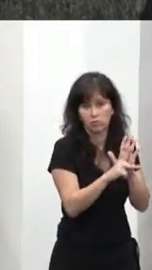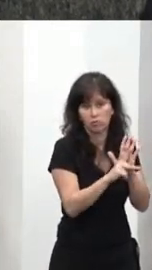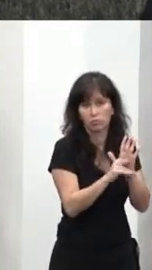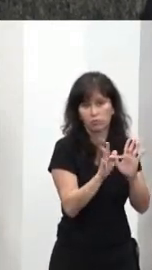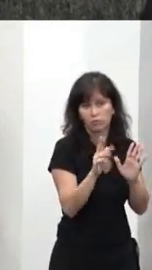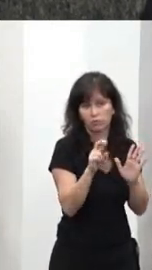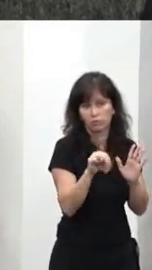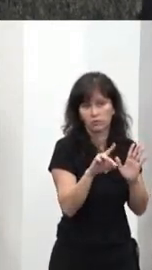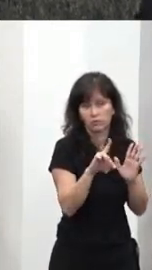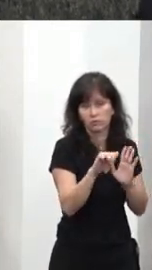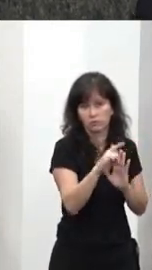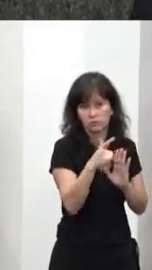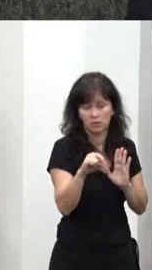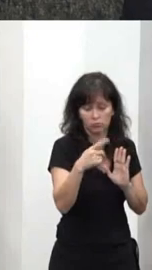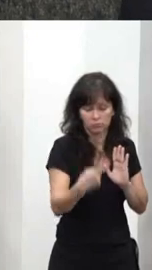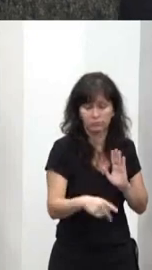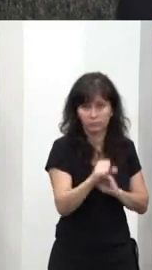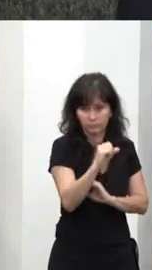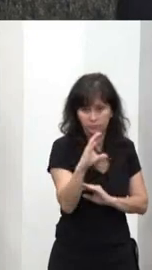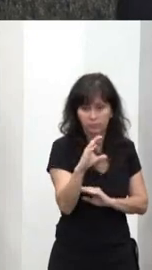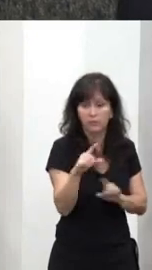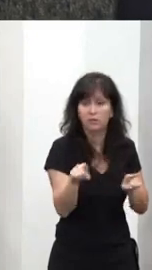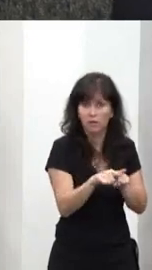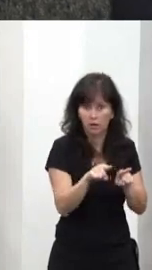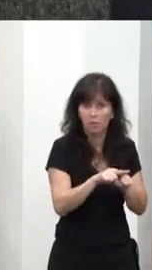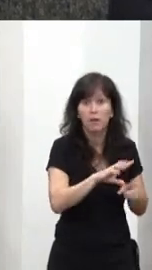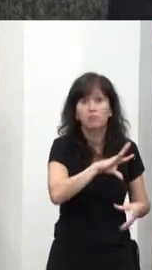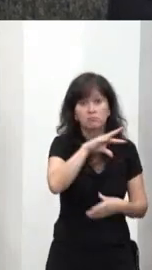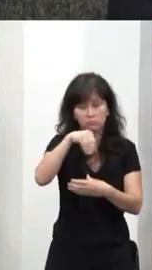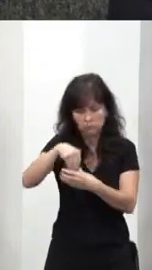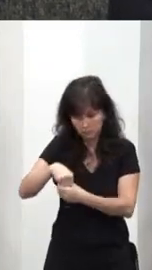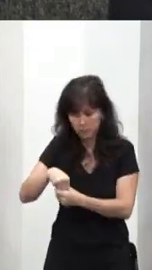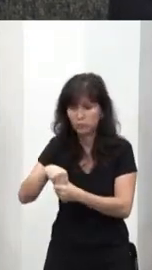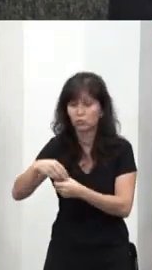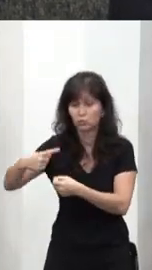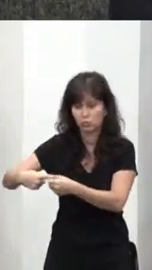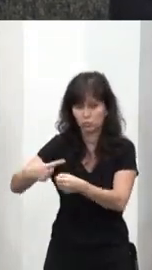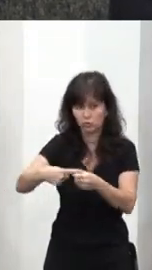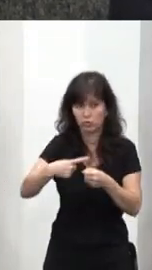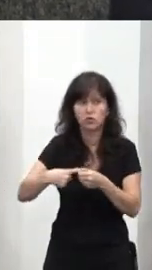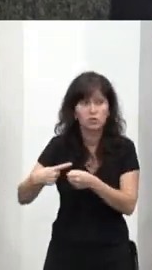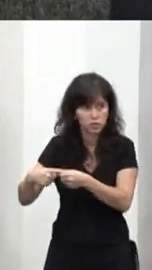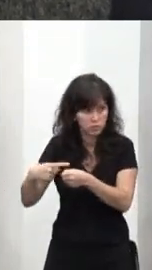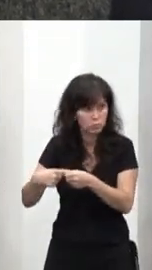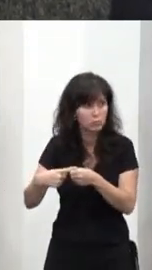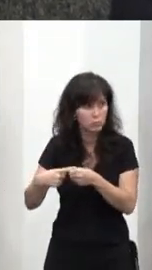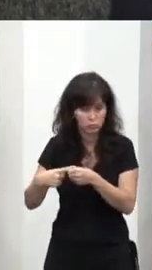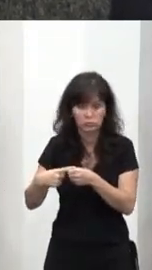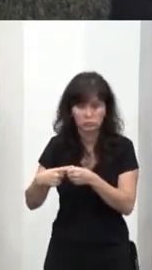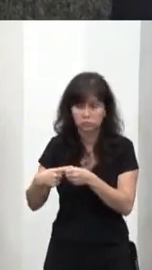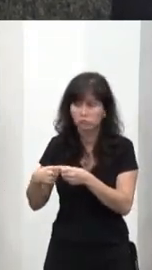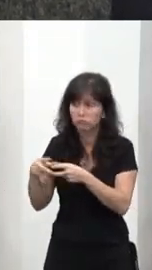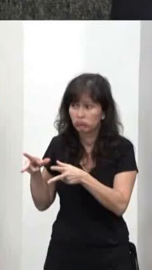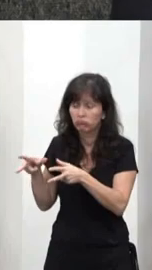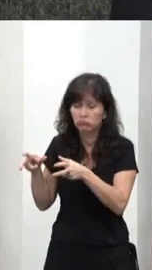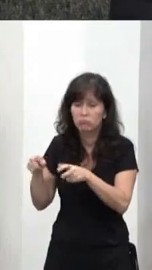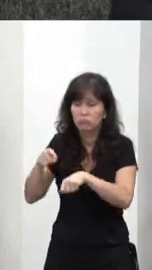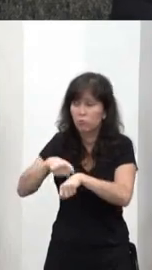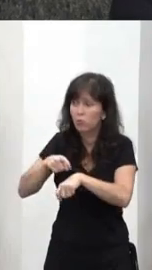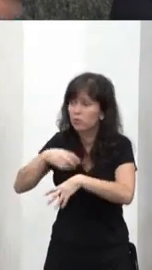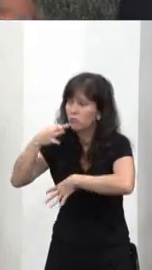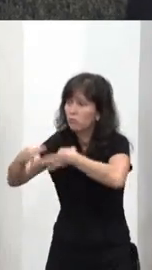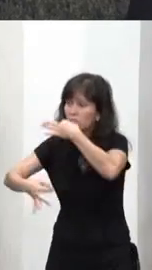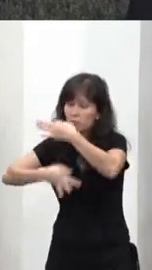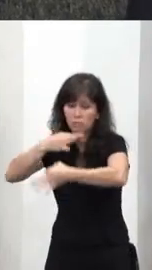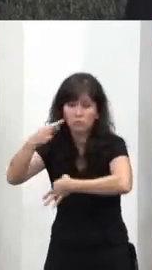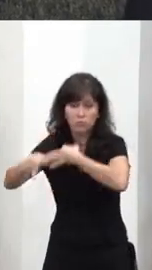mas também que ela sirva também para os municípios na sua construção lá na base e depois entender que nós temos aqui organizações que estão